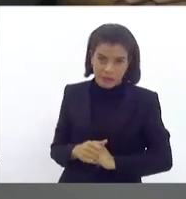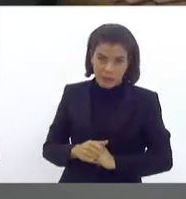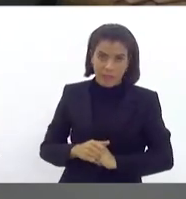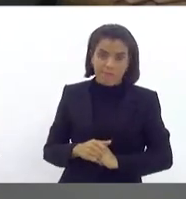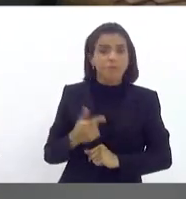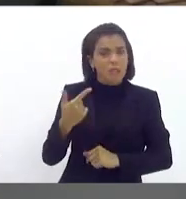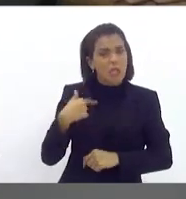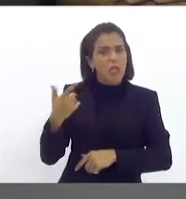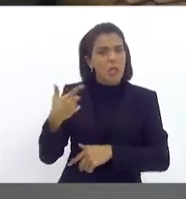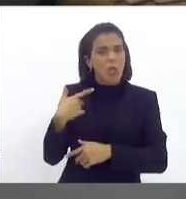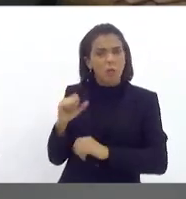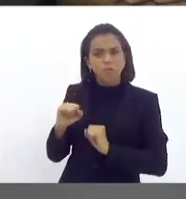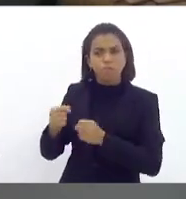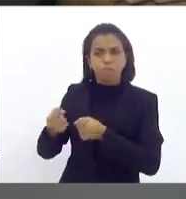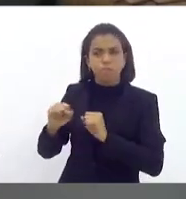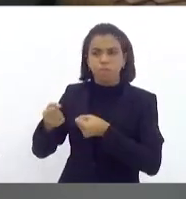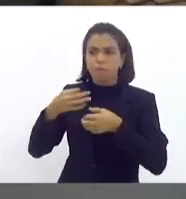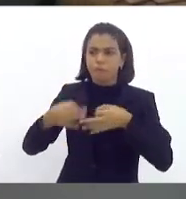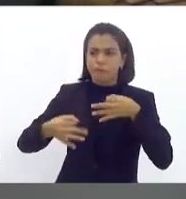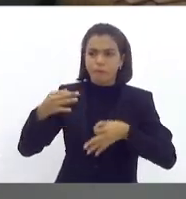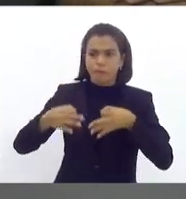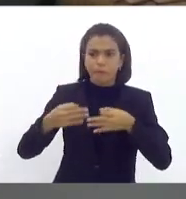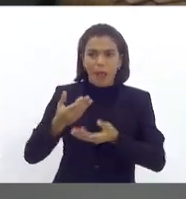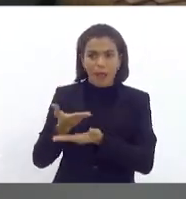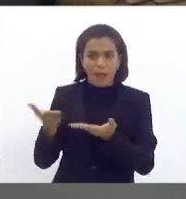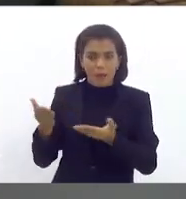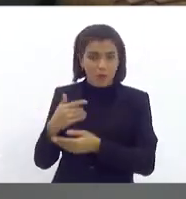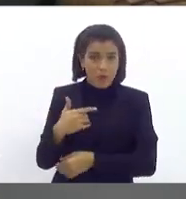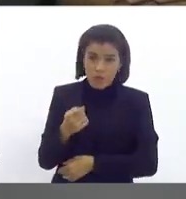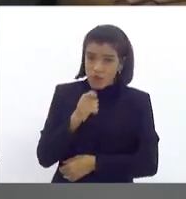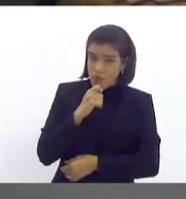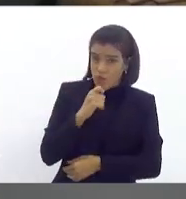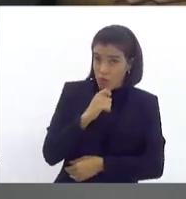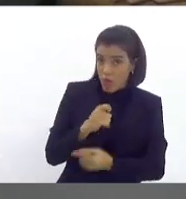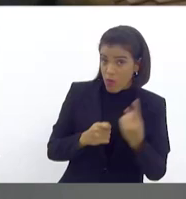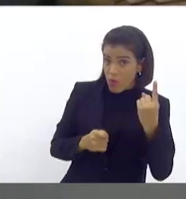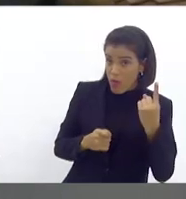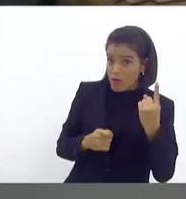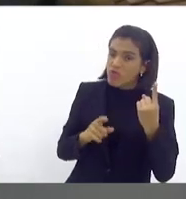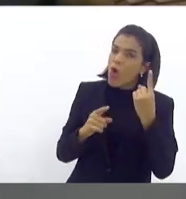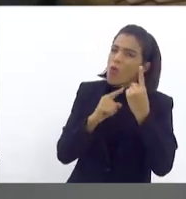para elas há anos e anos e anos. Não há nenhuma, a não ser